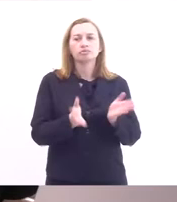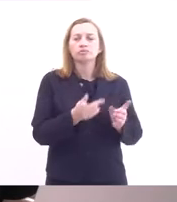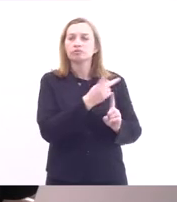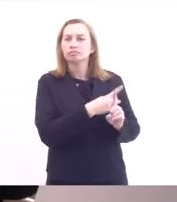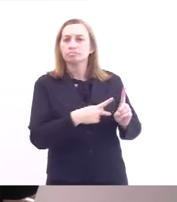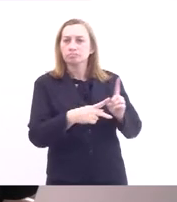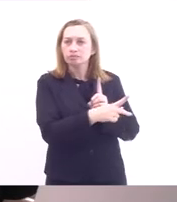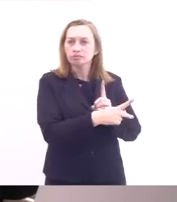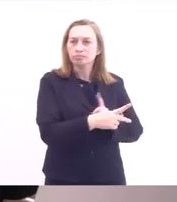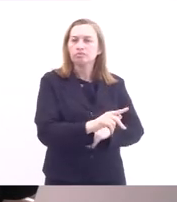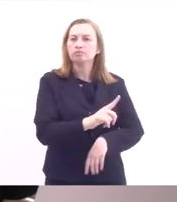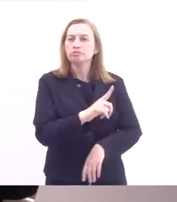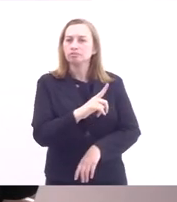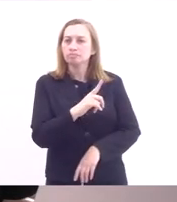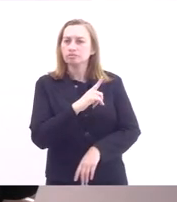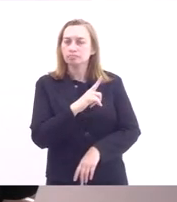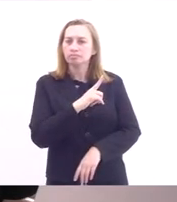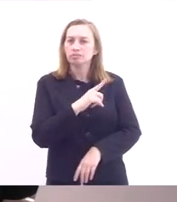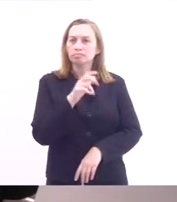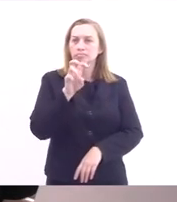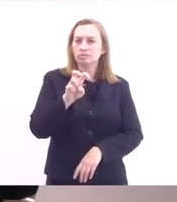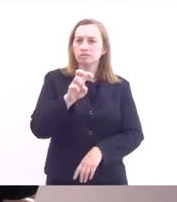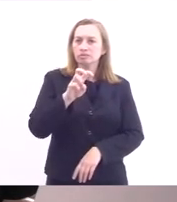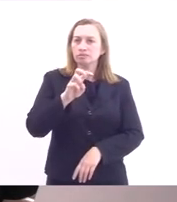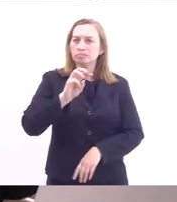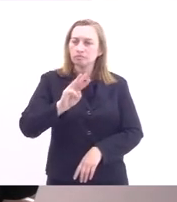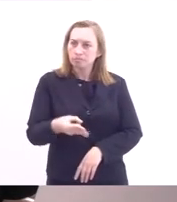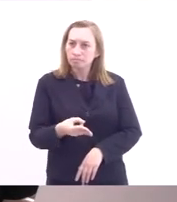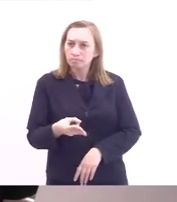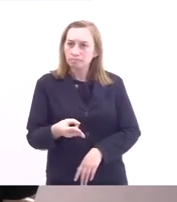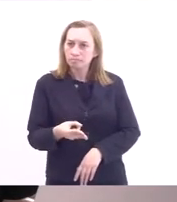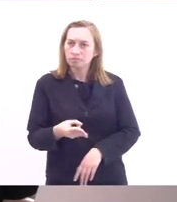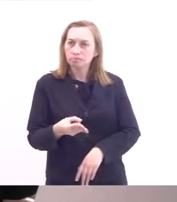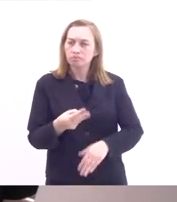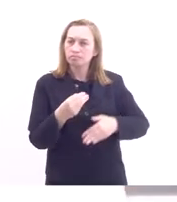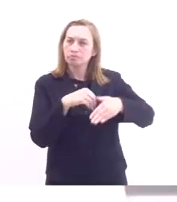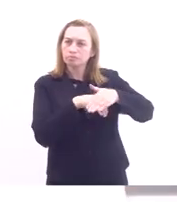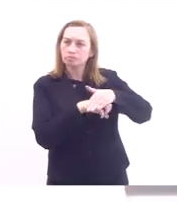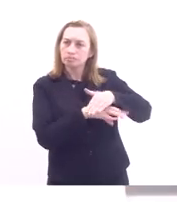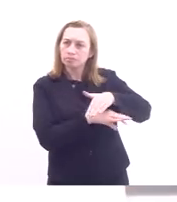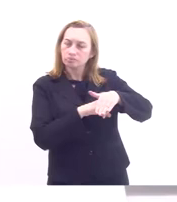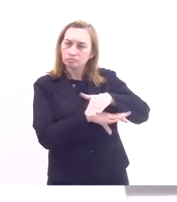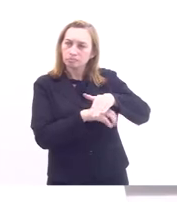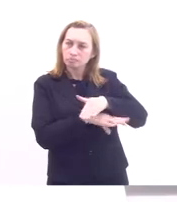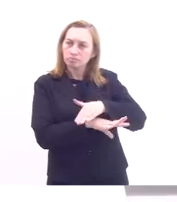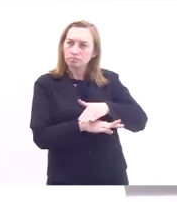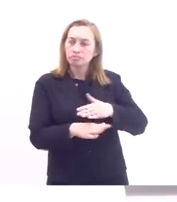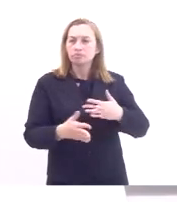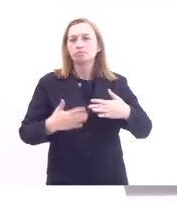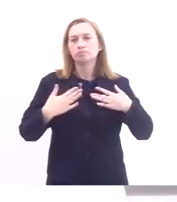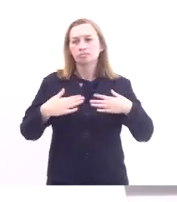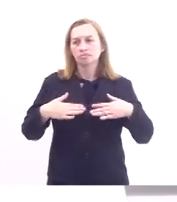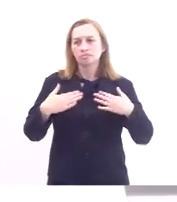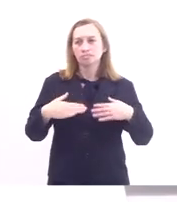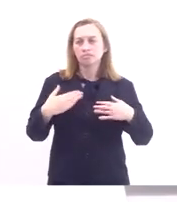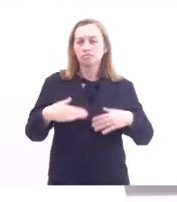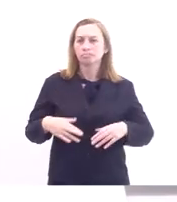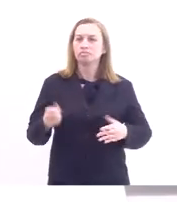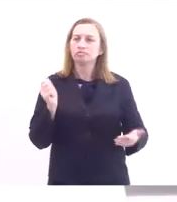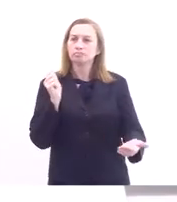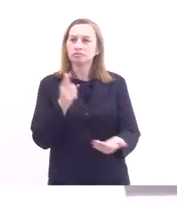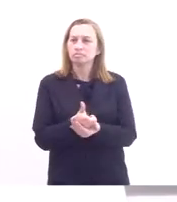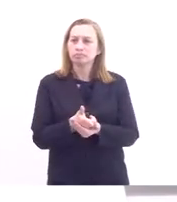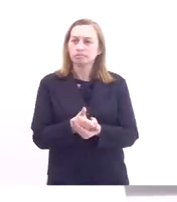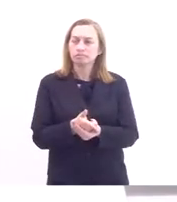Previdência ele tem em caixa 5 bilhões. Né? Uhum. Então, é um ambiente tranquilo com relação ao pagamento